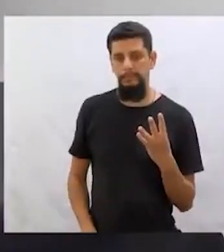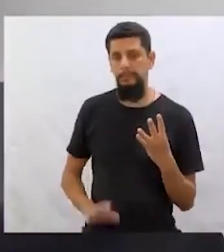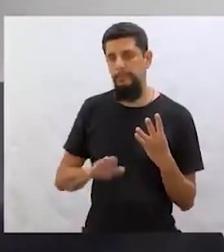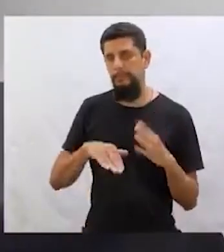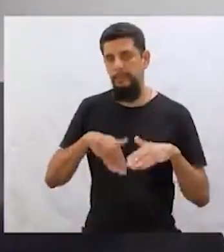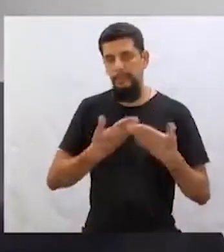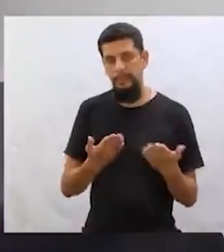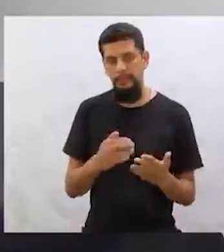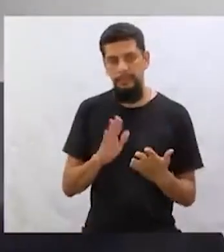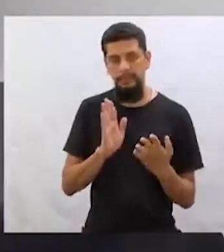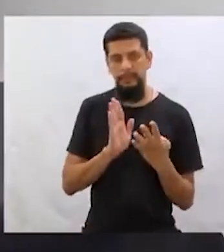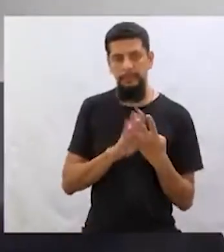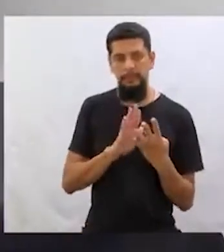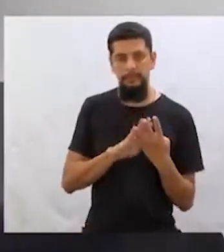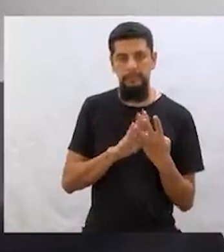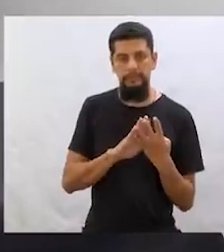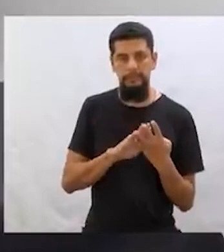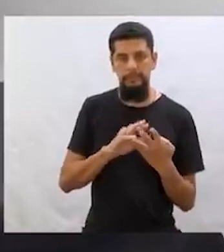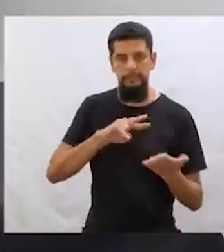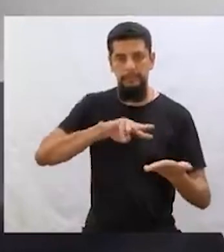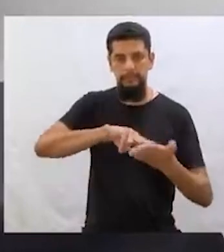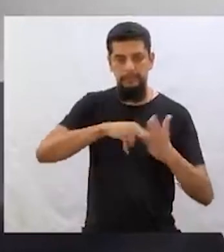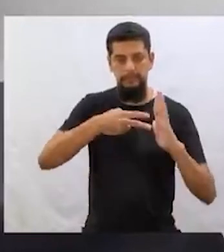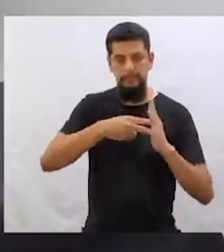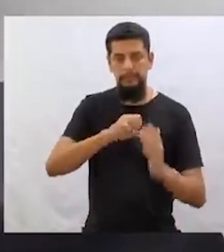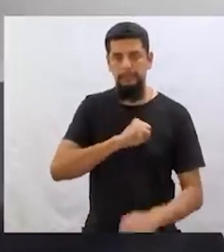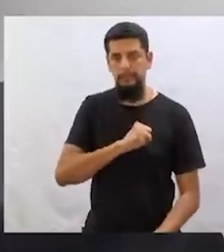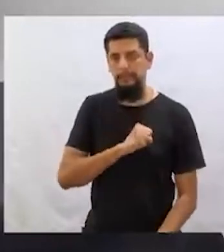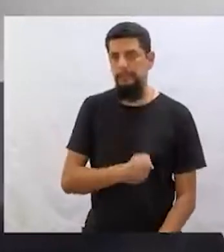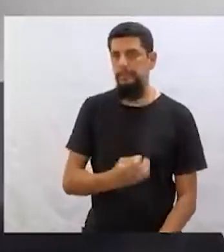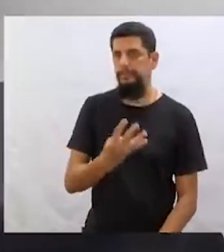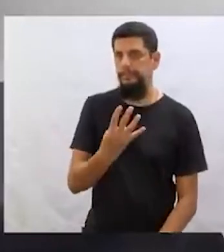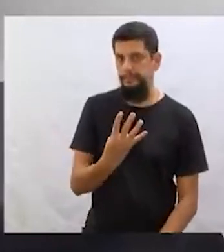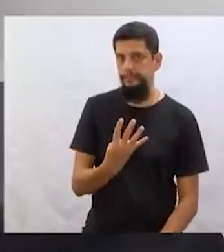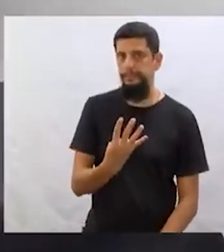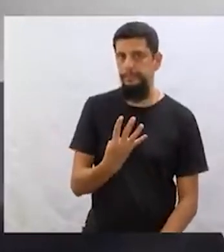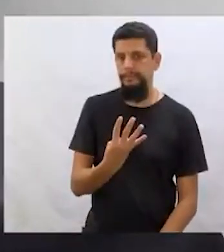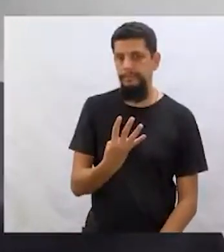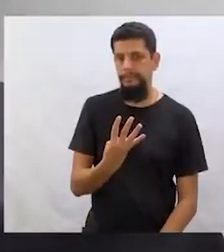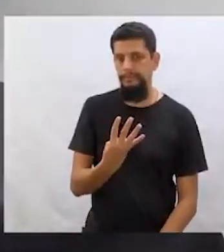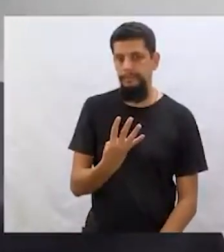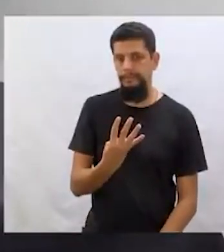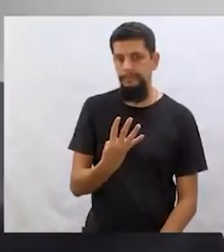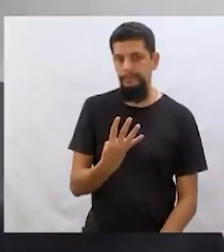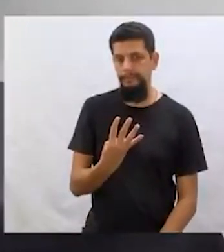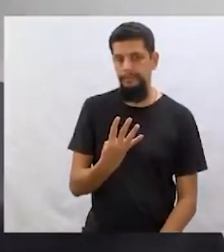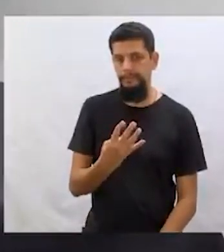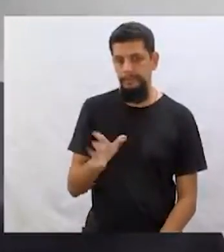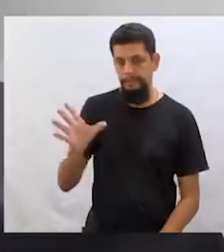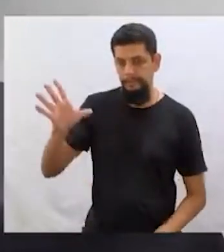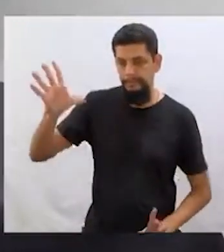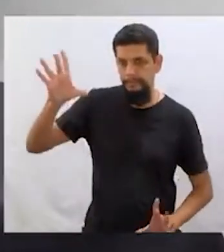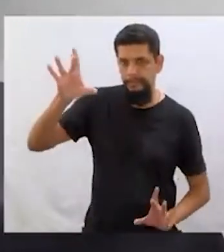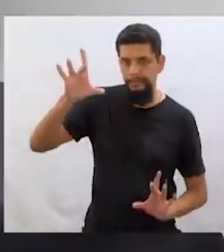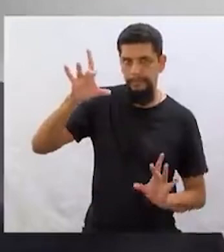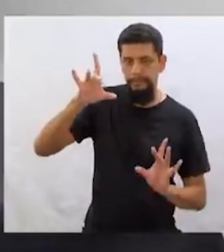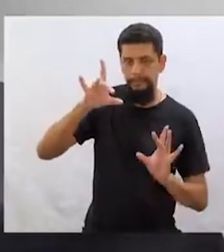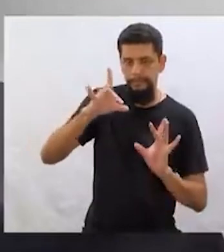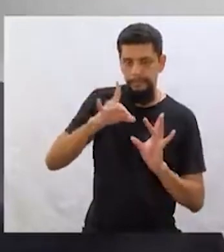1, 2, 3, 4. Então, esta mãozinha representa o número 4. Então, olha só.